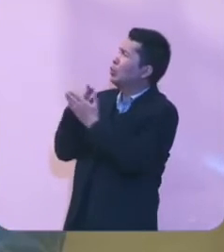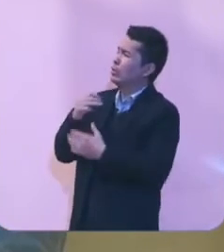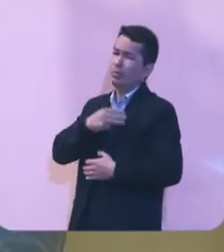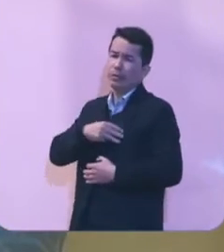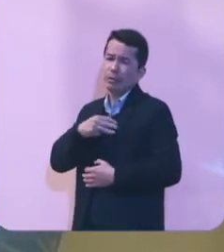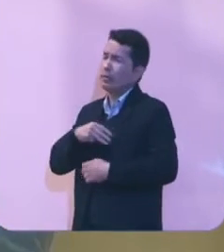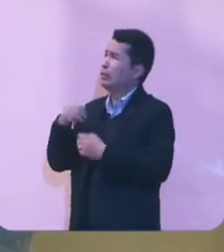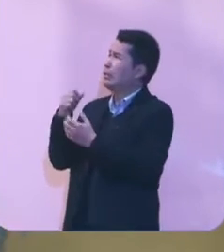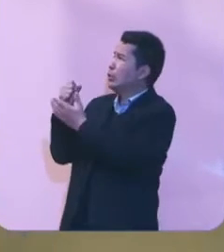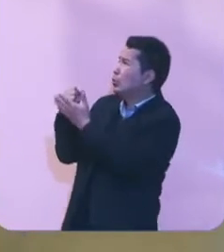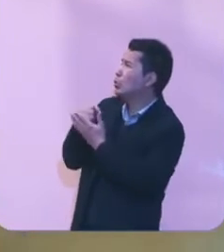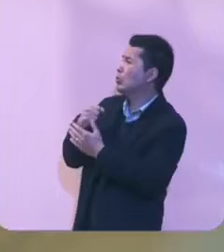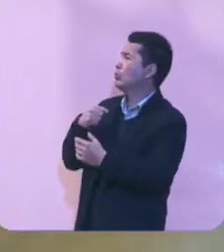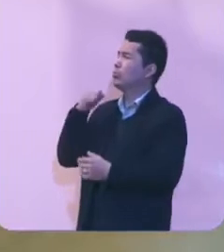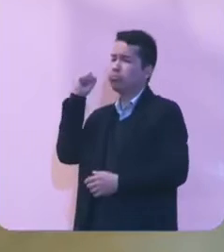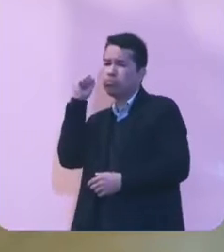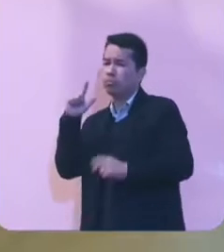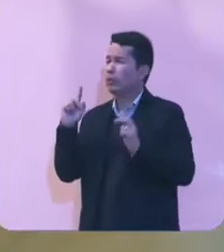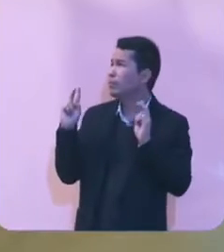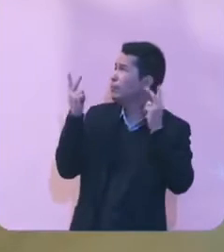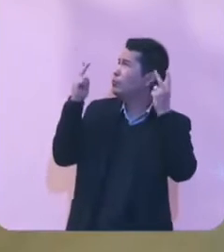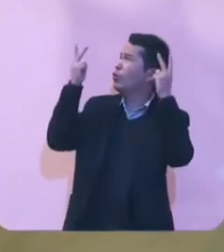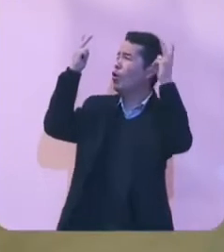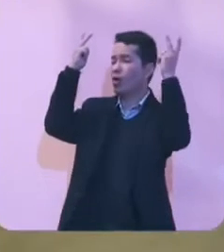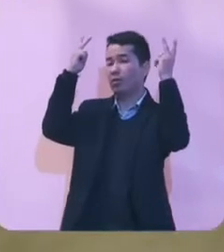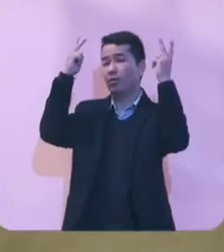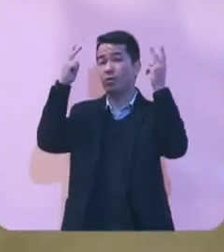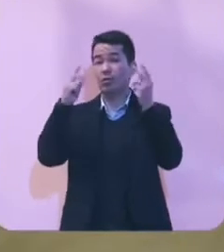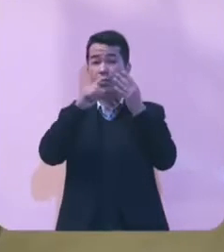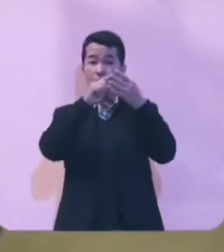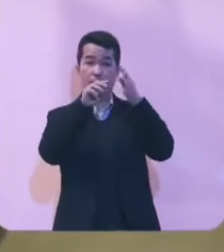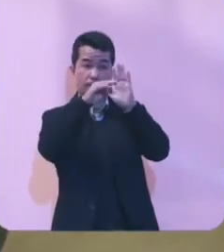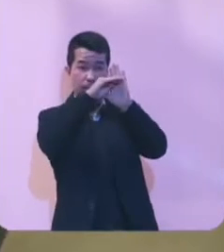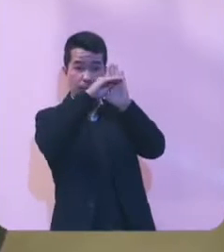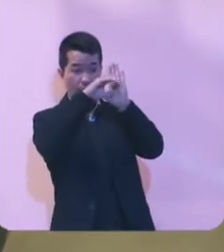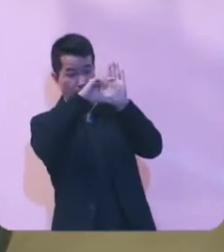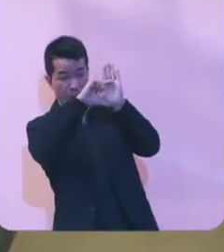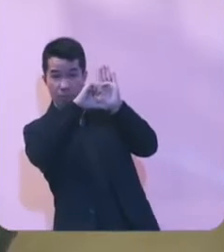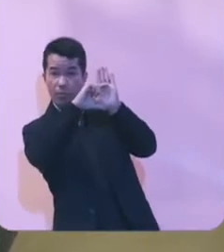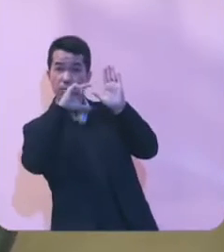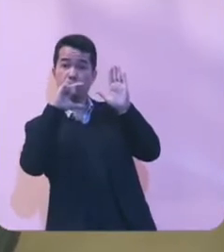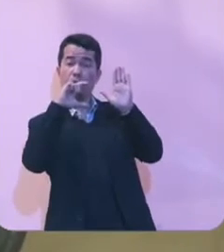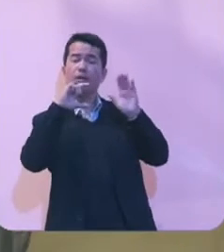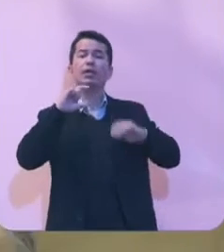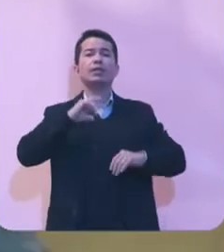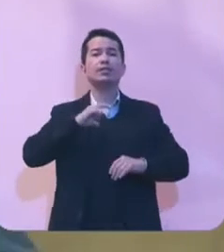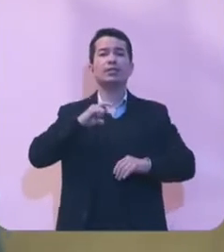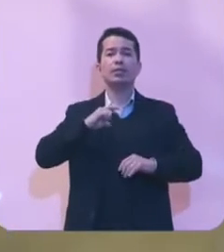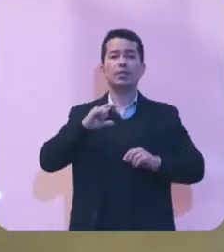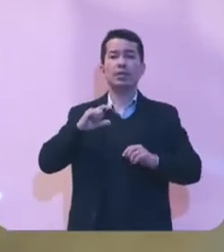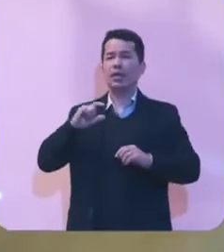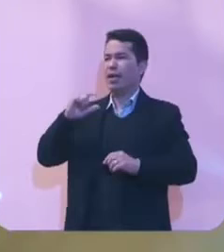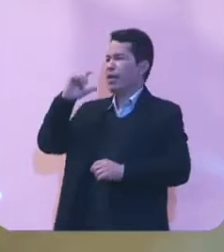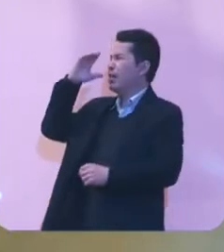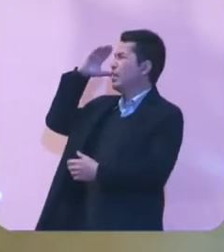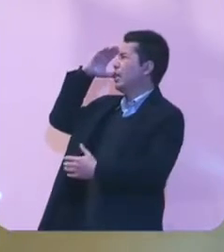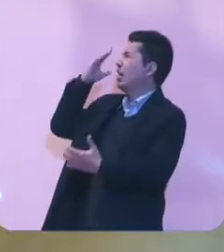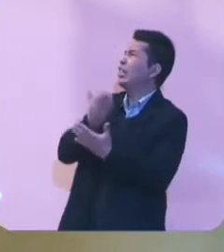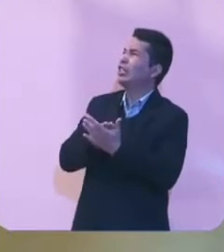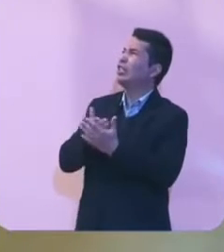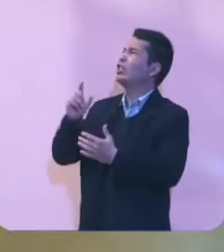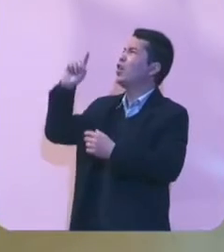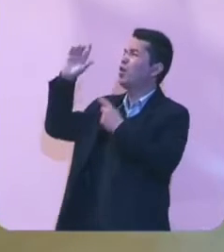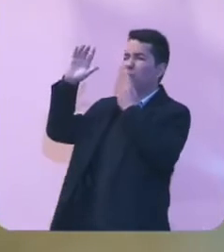a vitória. E na segunda parte tem uma declaração de fé, crendo na promessa de Deus de lhe dar a